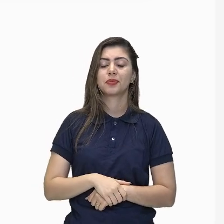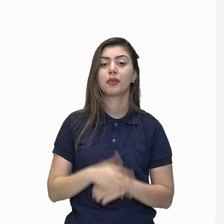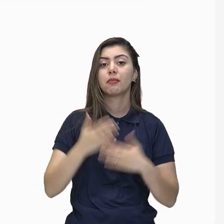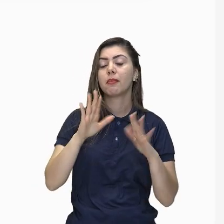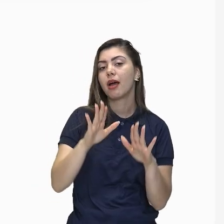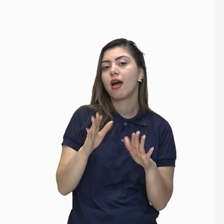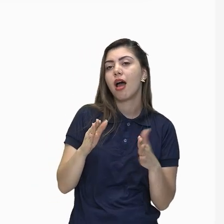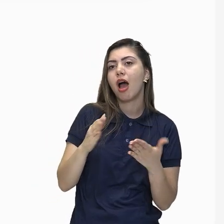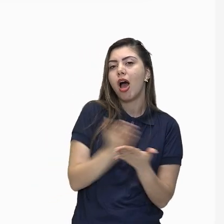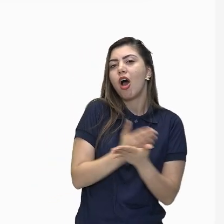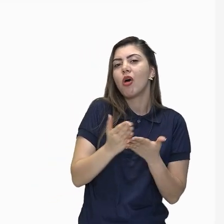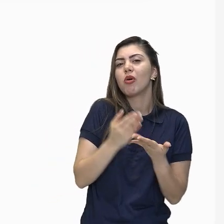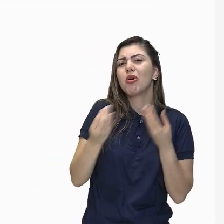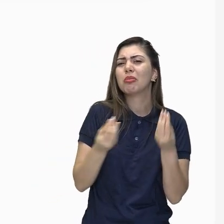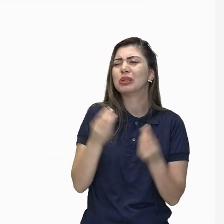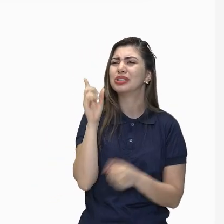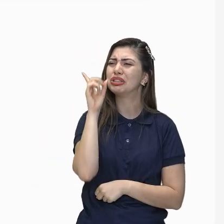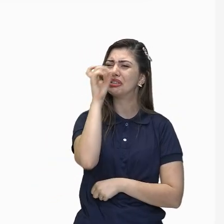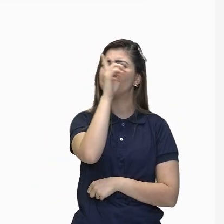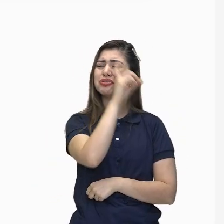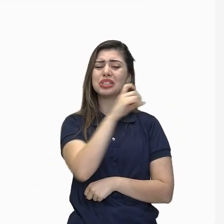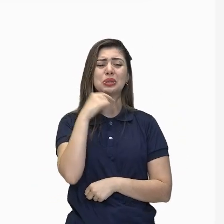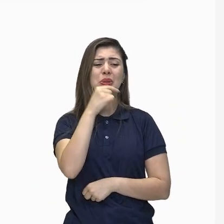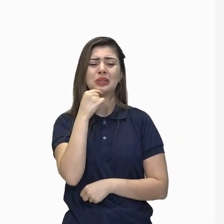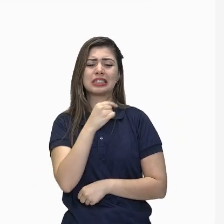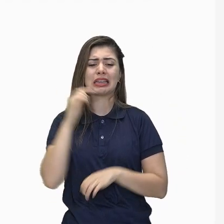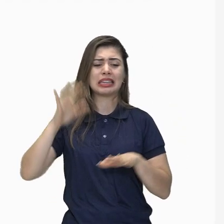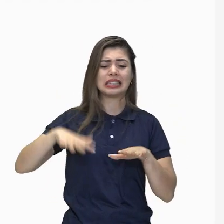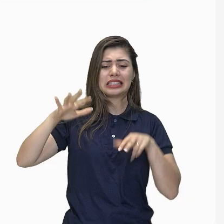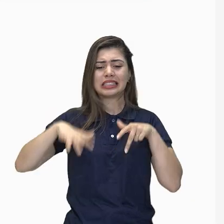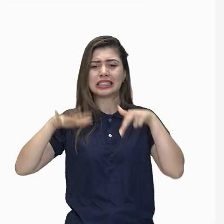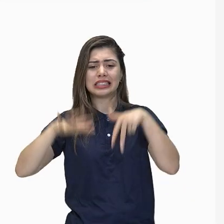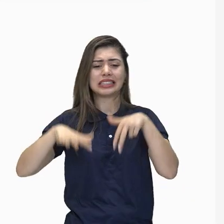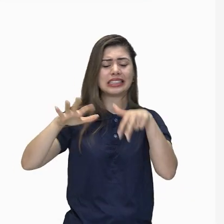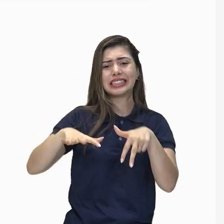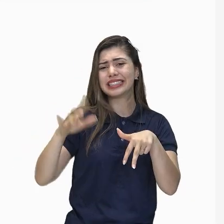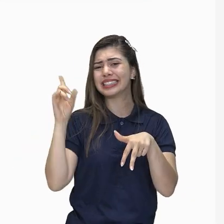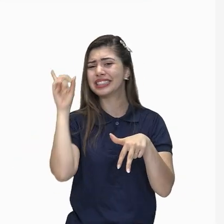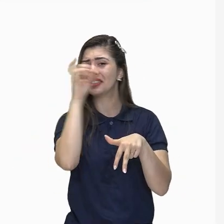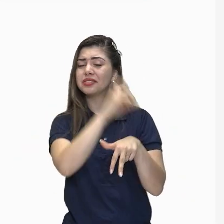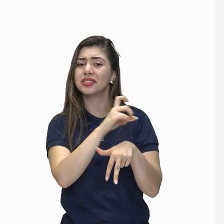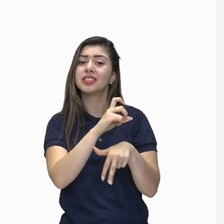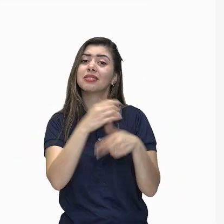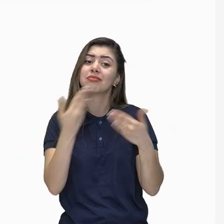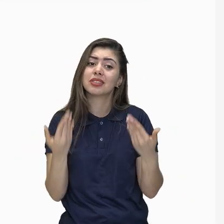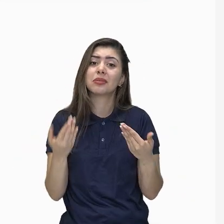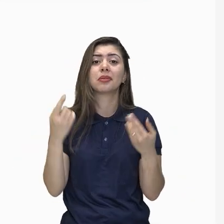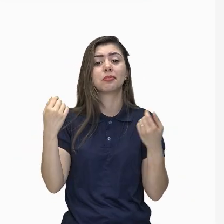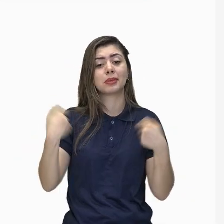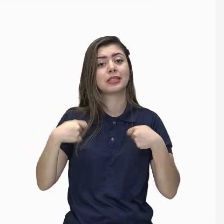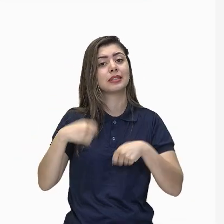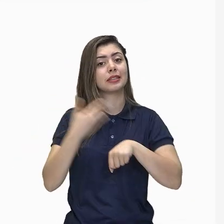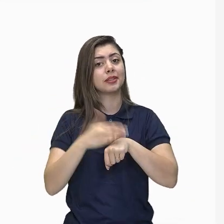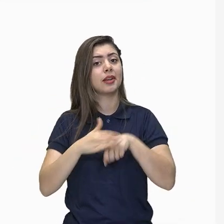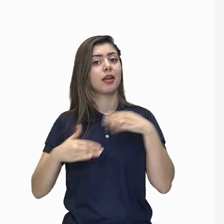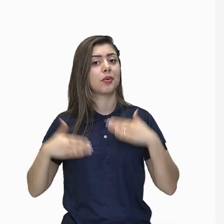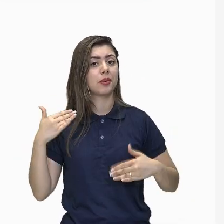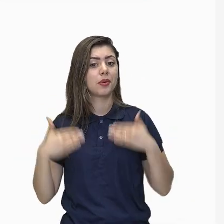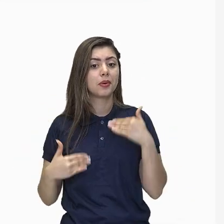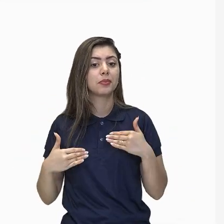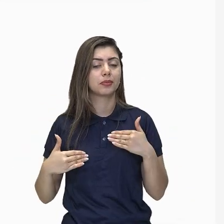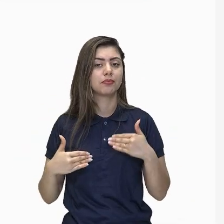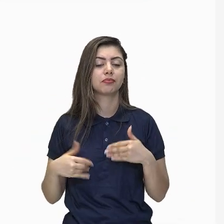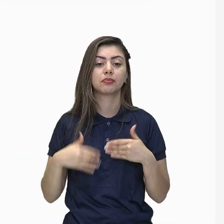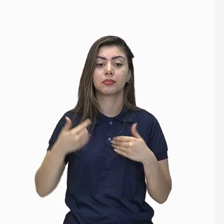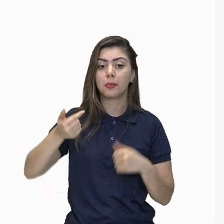que tem muita dificuldade de fazer isso. Então, isso é uma questão de coordenação motora. Noção de